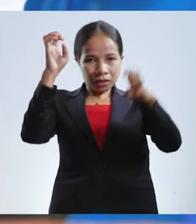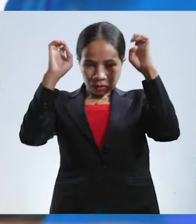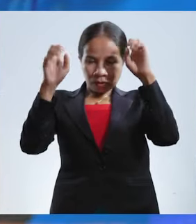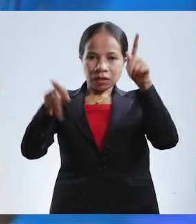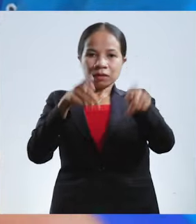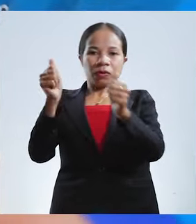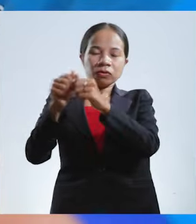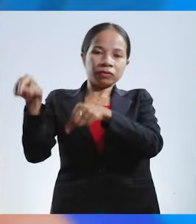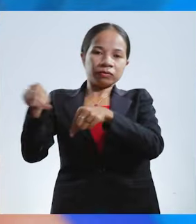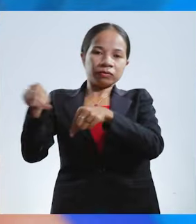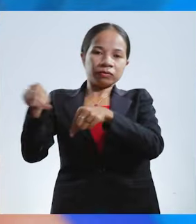ba emo ou deficiência e a Timor-Leste.